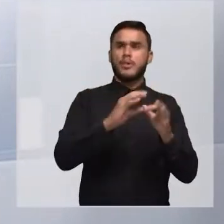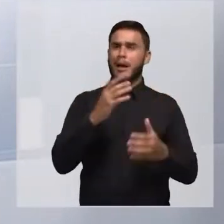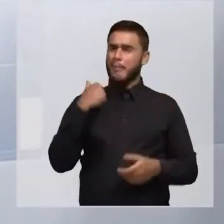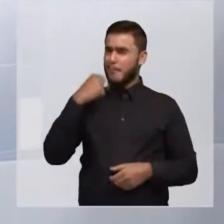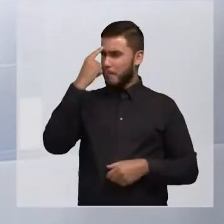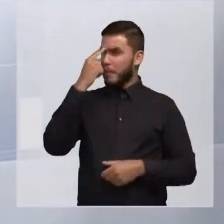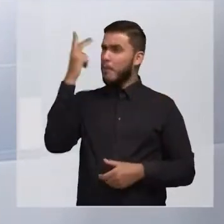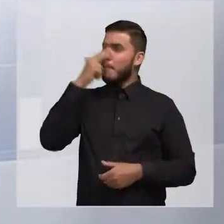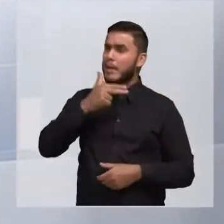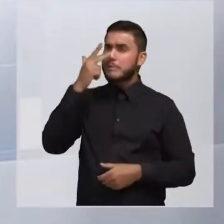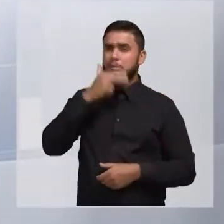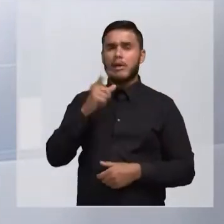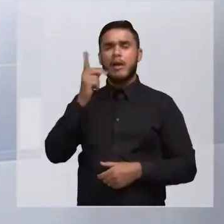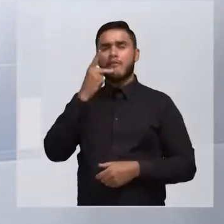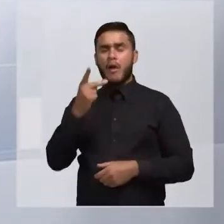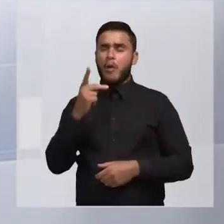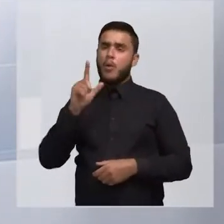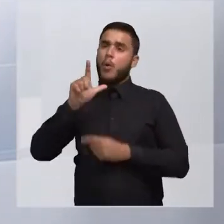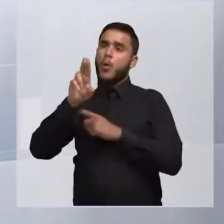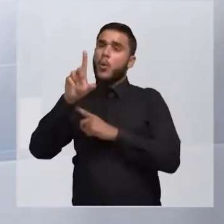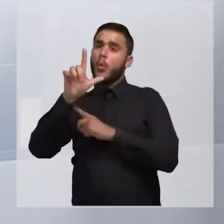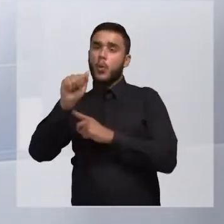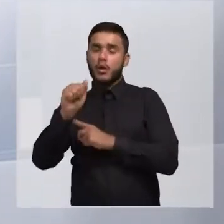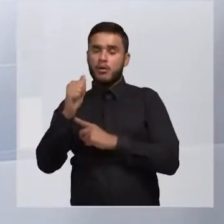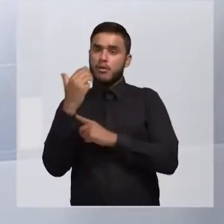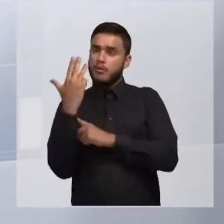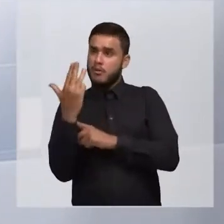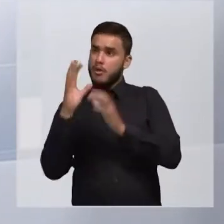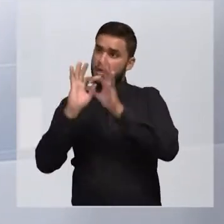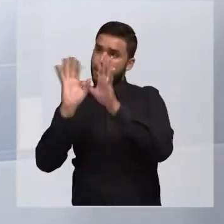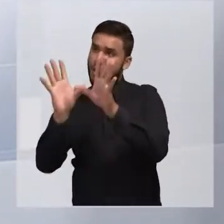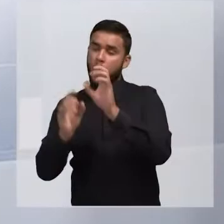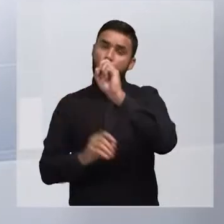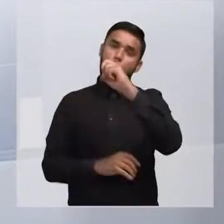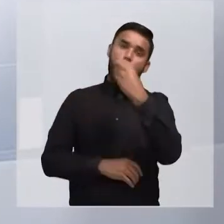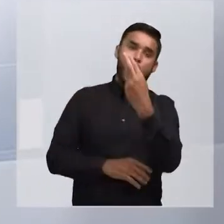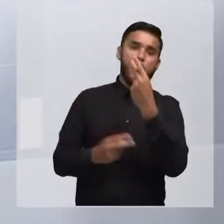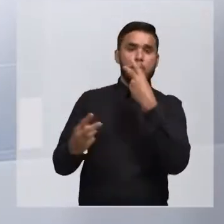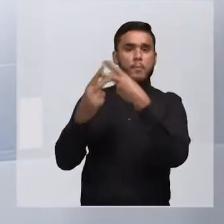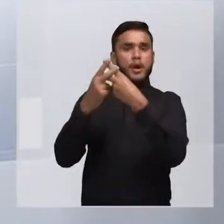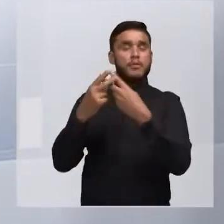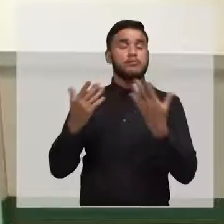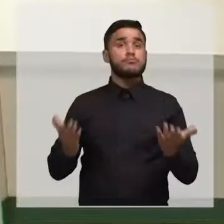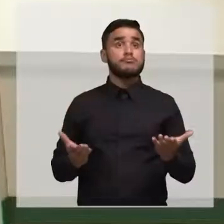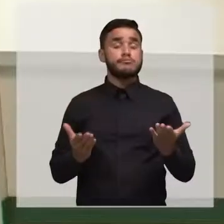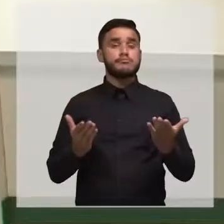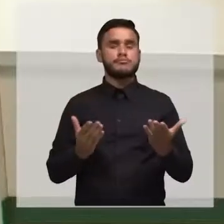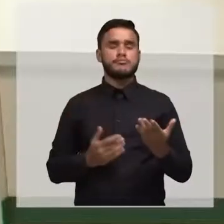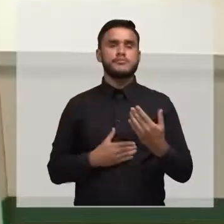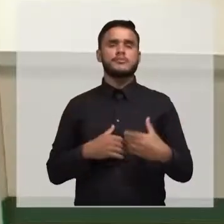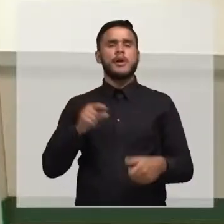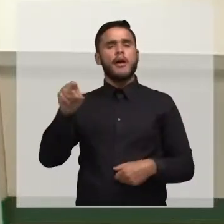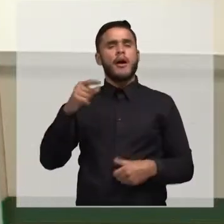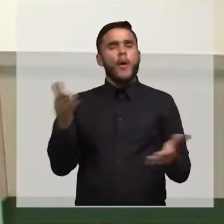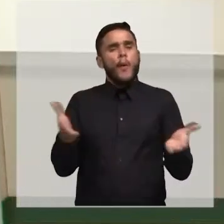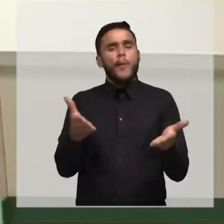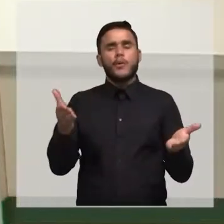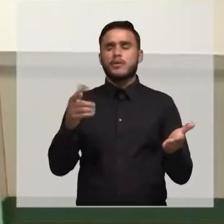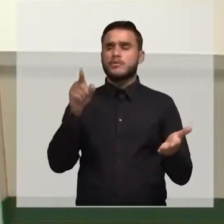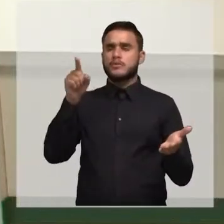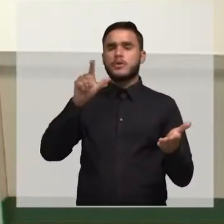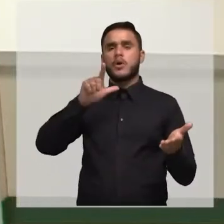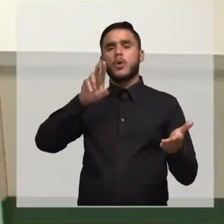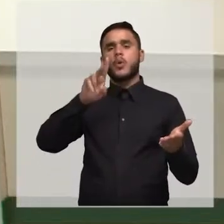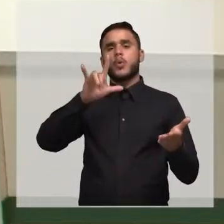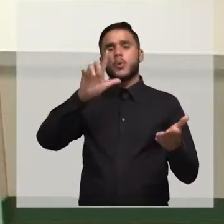Lula preso do que simplesmente... Continua, né? Continua. Continua, inclusive, que o Lula fez uma carta hoje aí, falando um bocado de coisa,